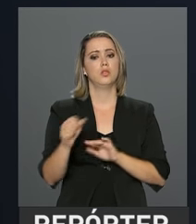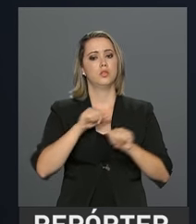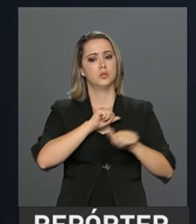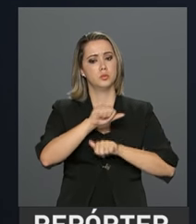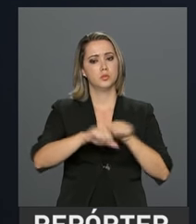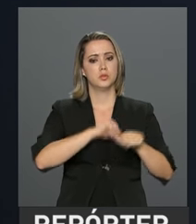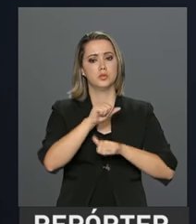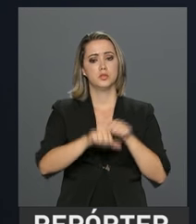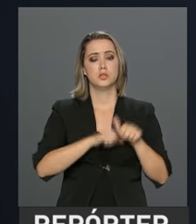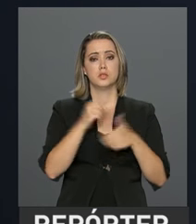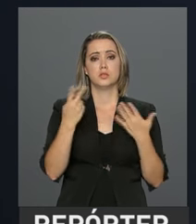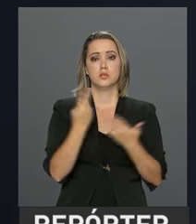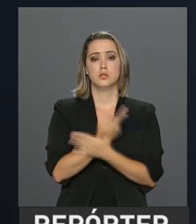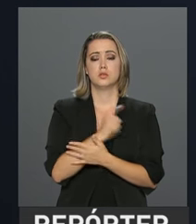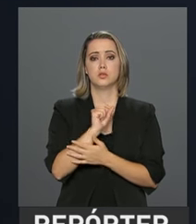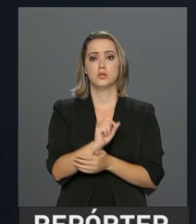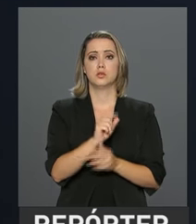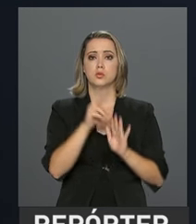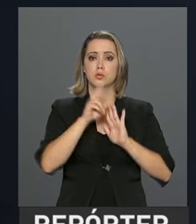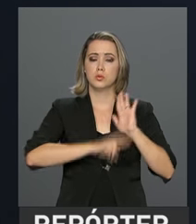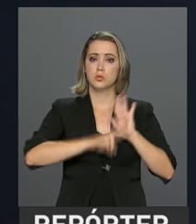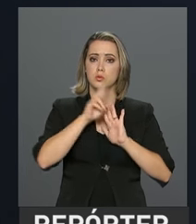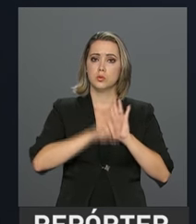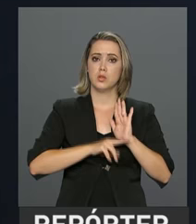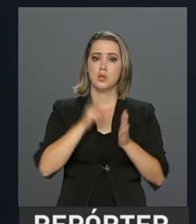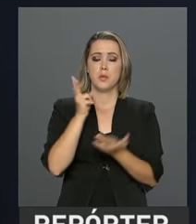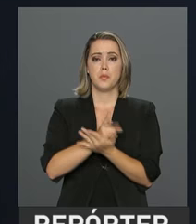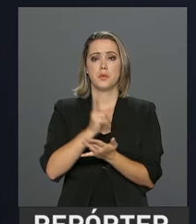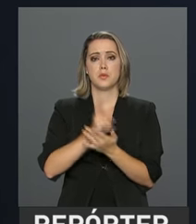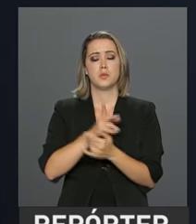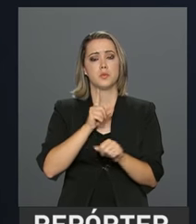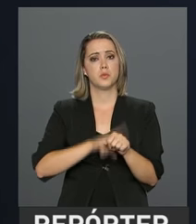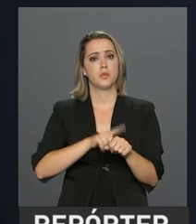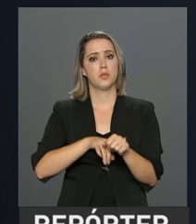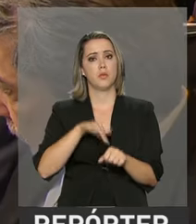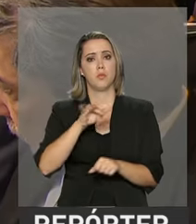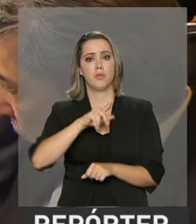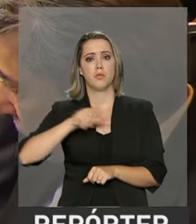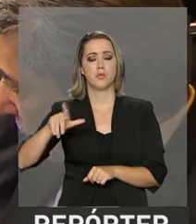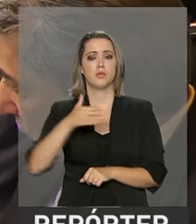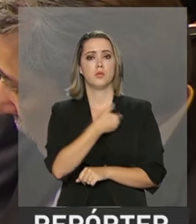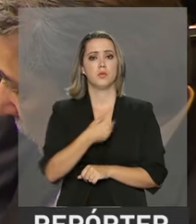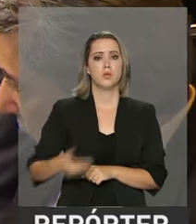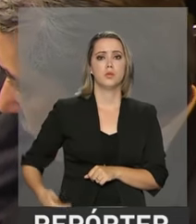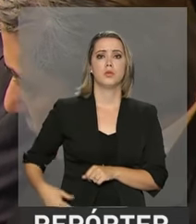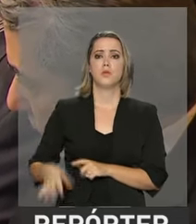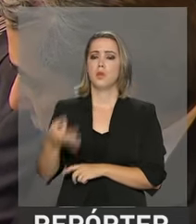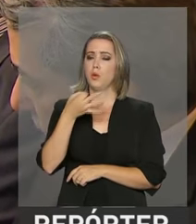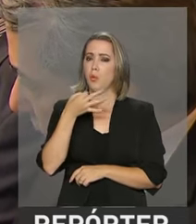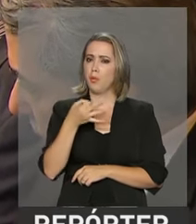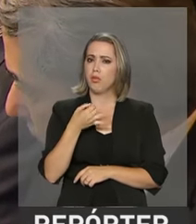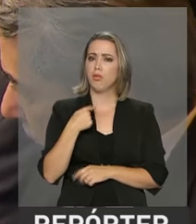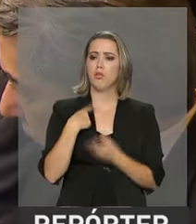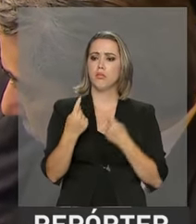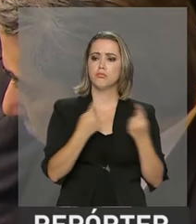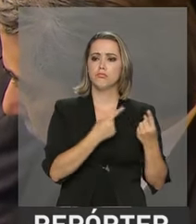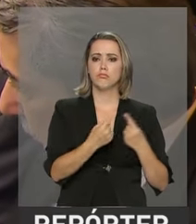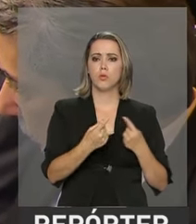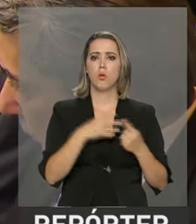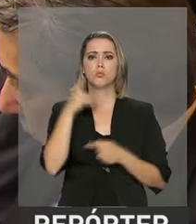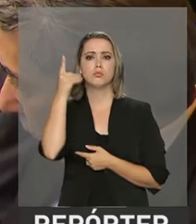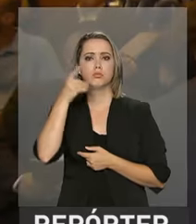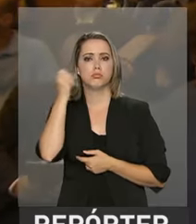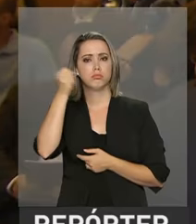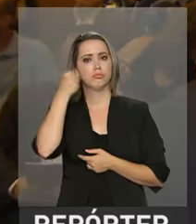alterações feitas no texto original atendem ao mesmo tempo a questão fiscal do governo e as sugestões feitas pelos parlamentares